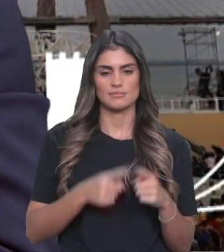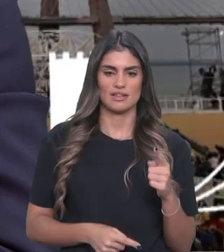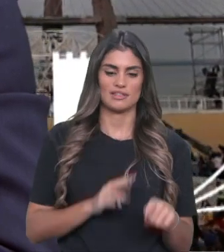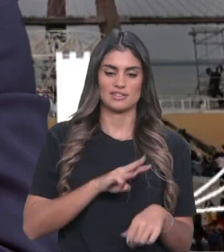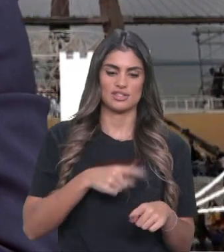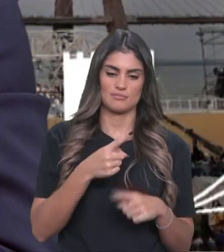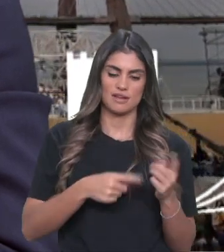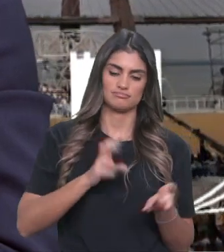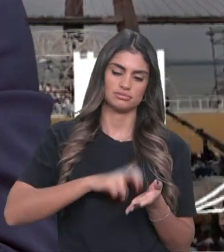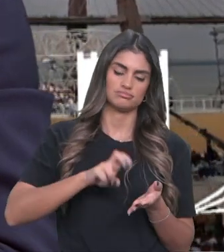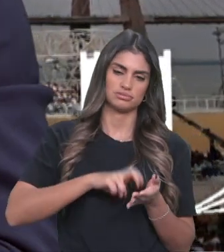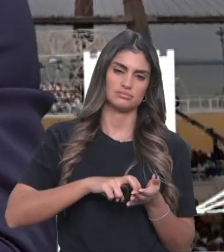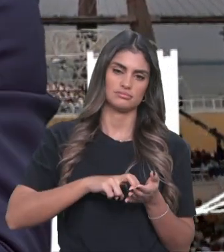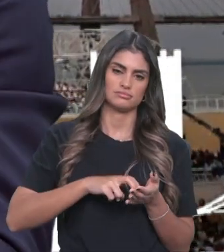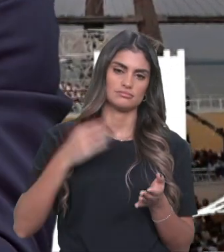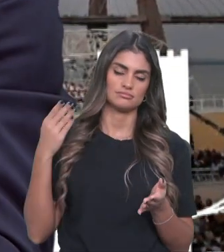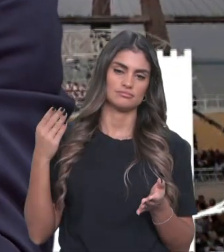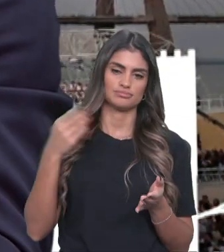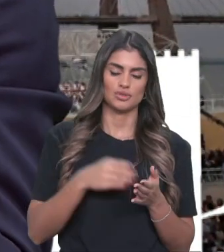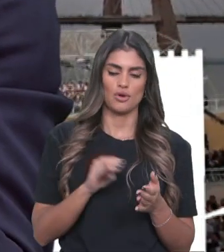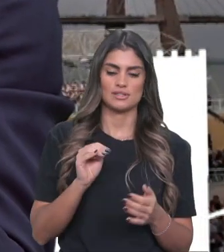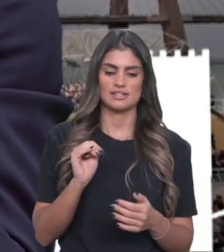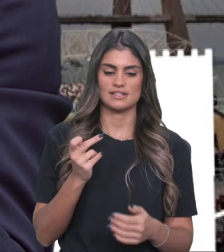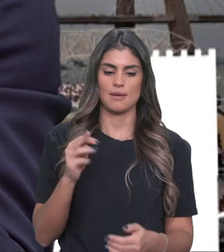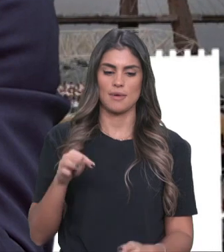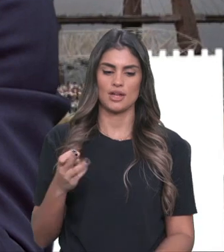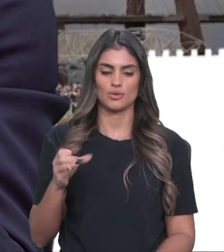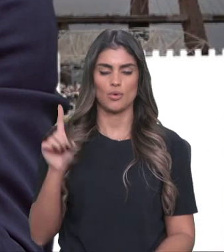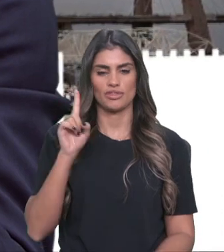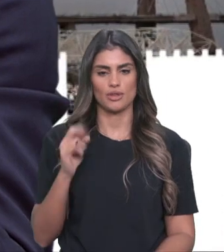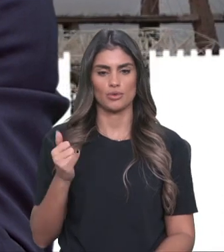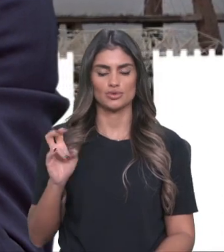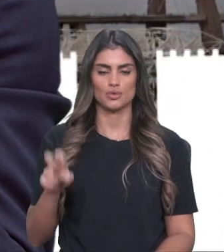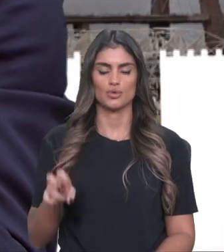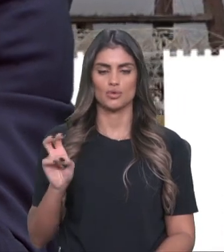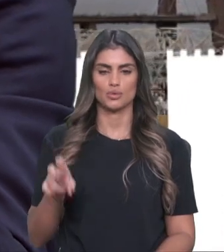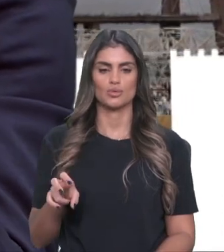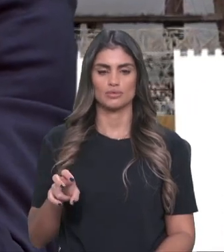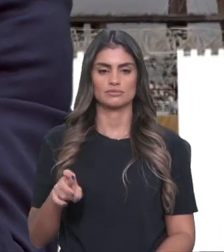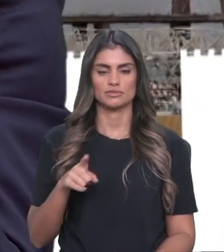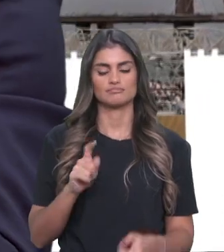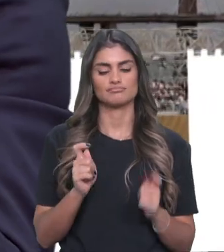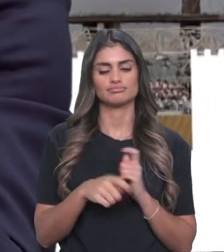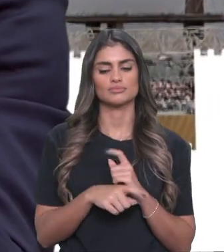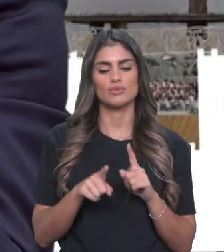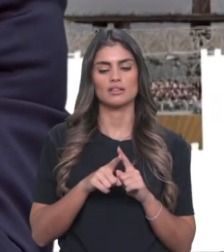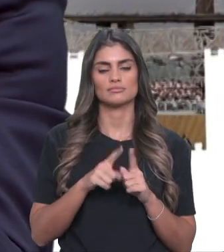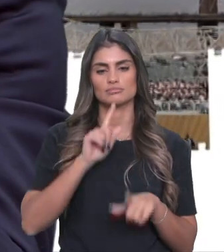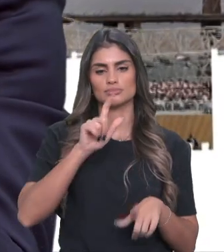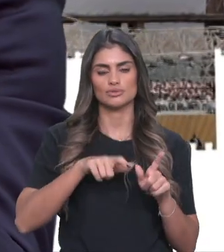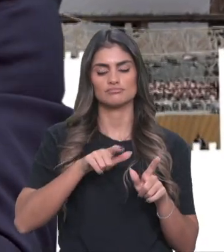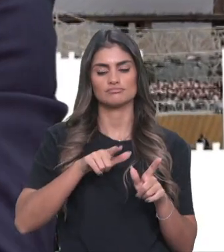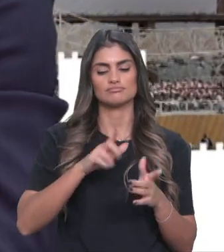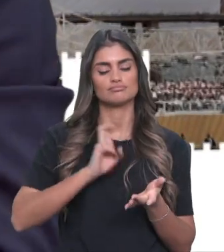3h30 de peregrinação. Dia 2 de junho, não é? No dia 2 de junho, faz com que se transforme agora numa peregrinação